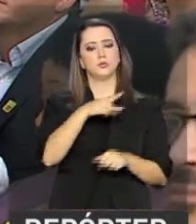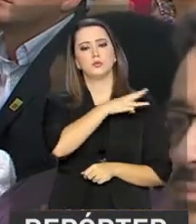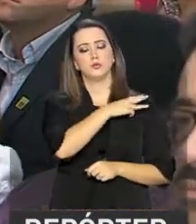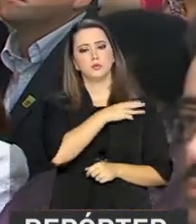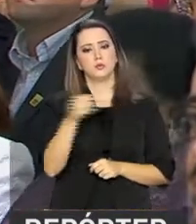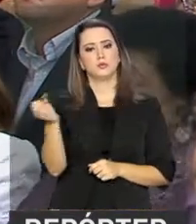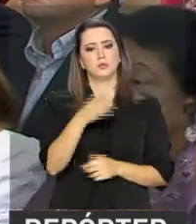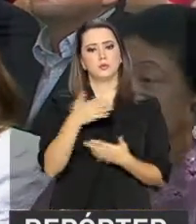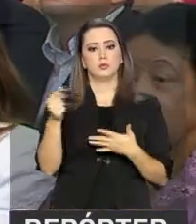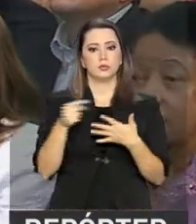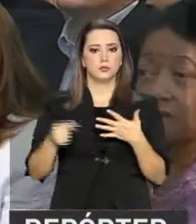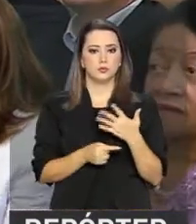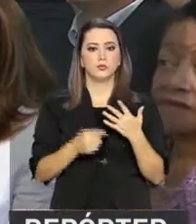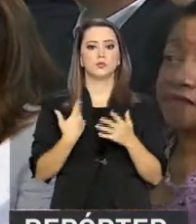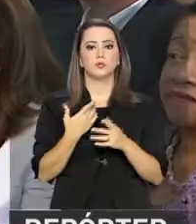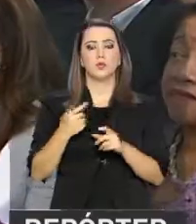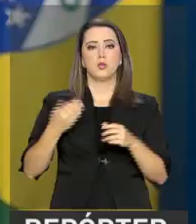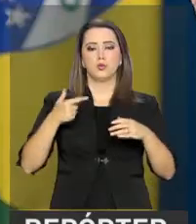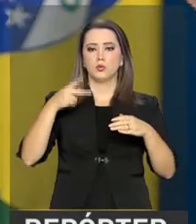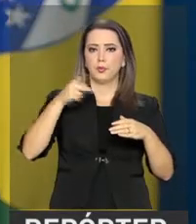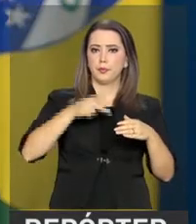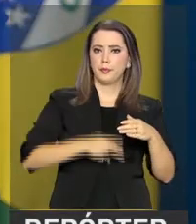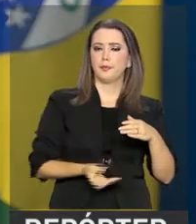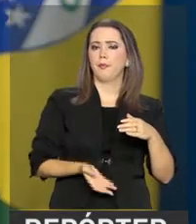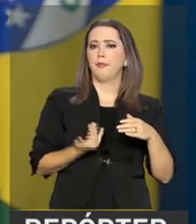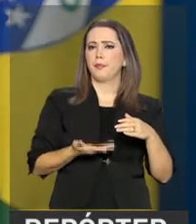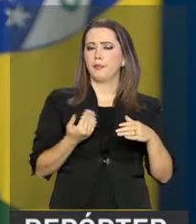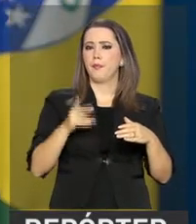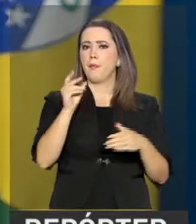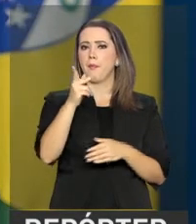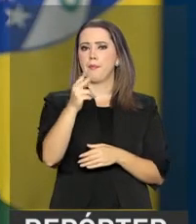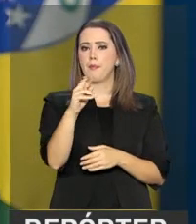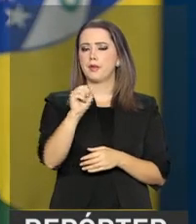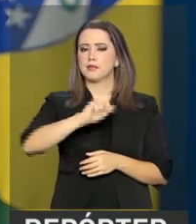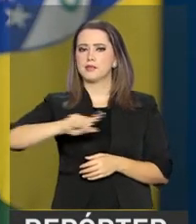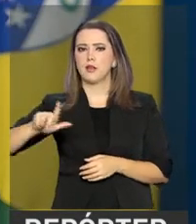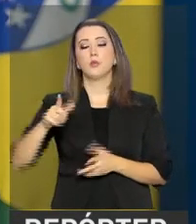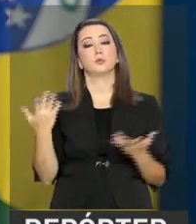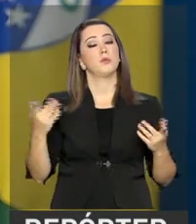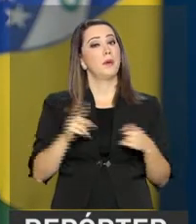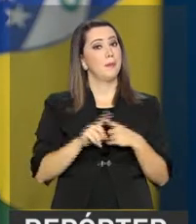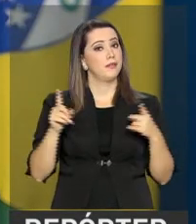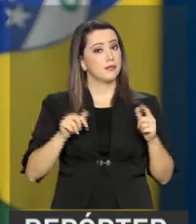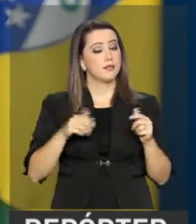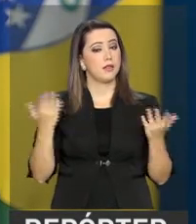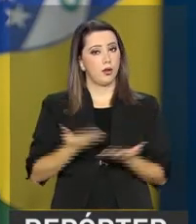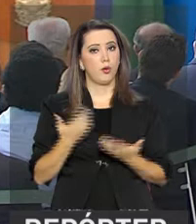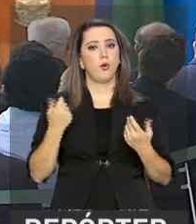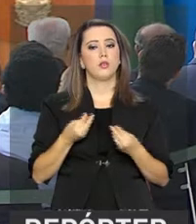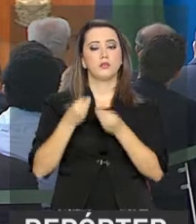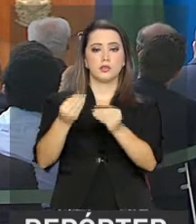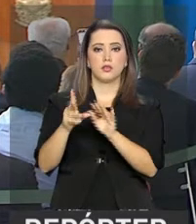ea nova formatação da exploração do pré sal temer defendeu que agora a reforma da previdência vai garantir